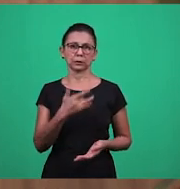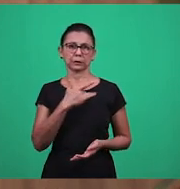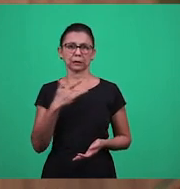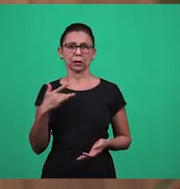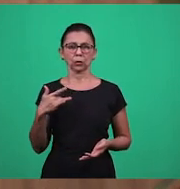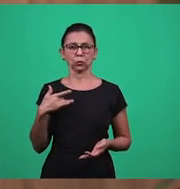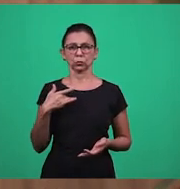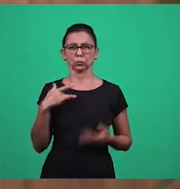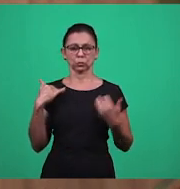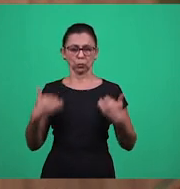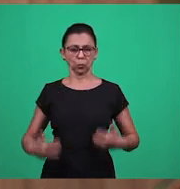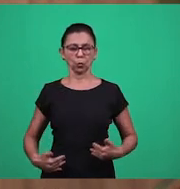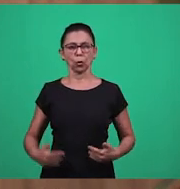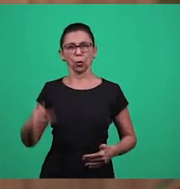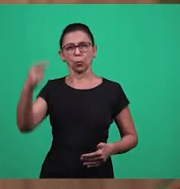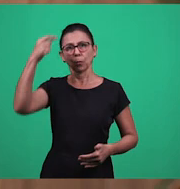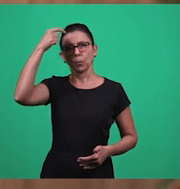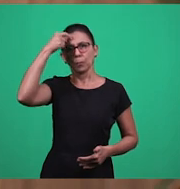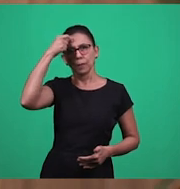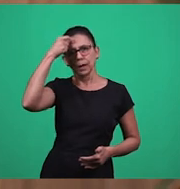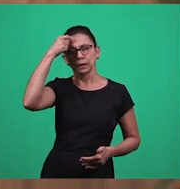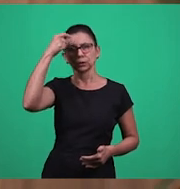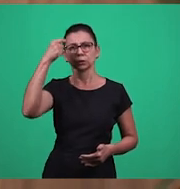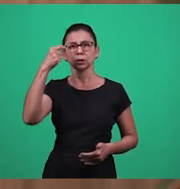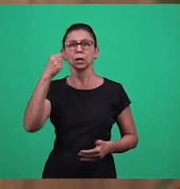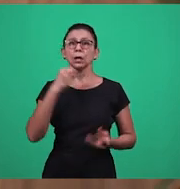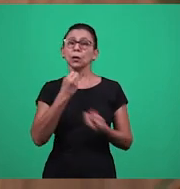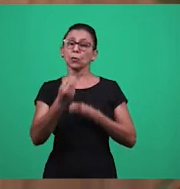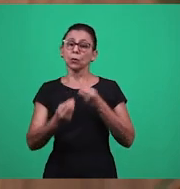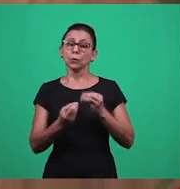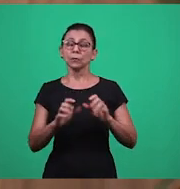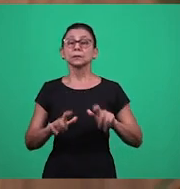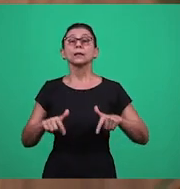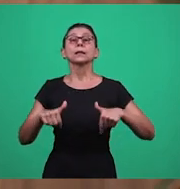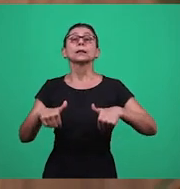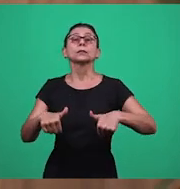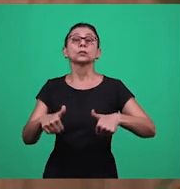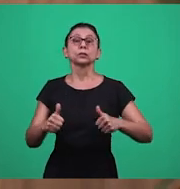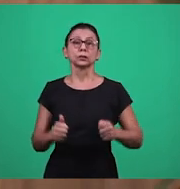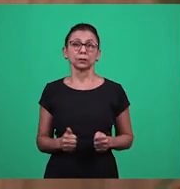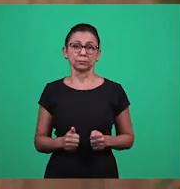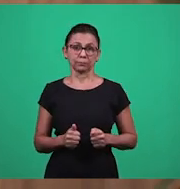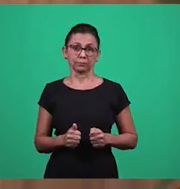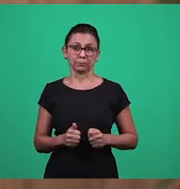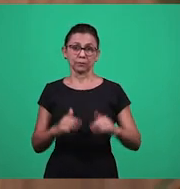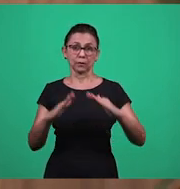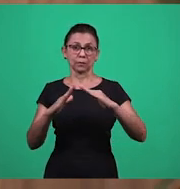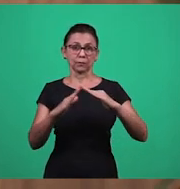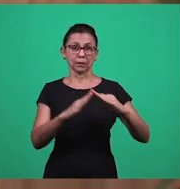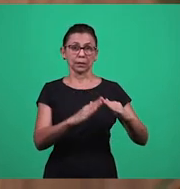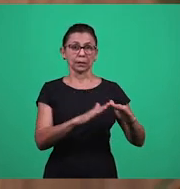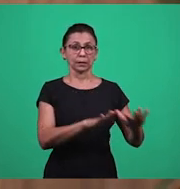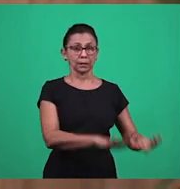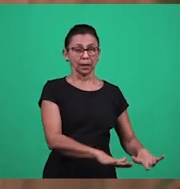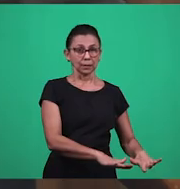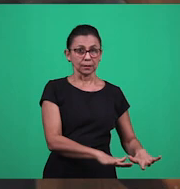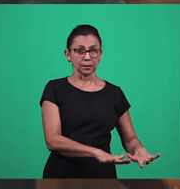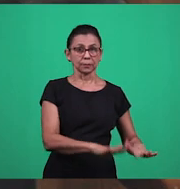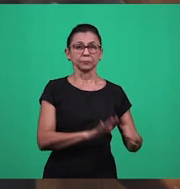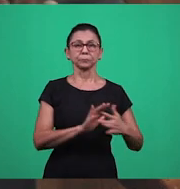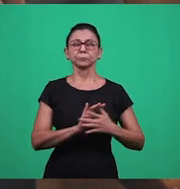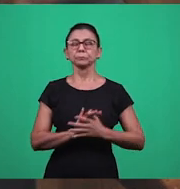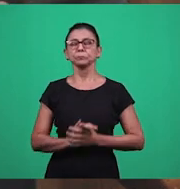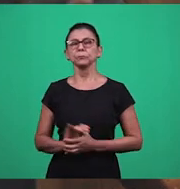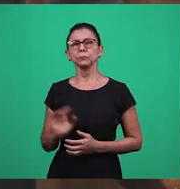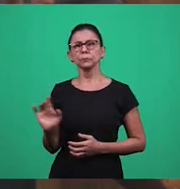saúde física, a saúde mental. Qual a maneira certa, qual a maneira correta de enfrentar esse momento da quarentena? Olha, o